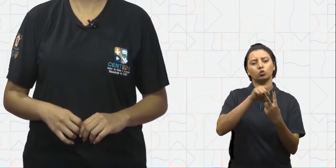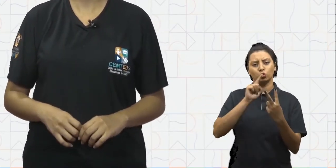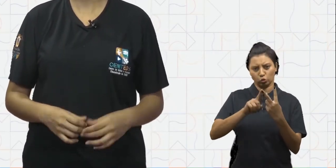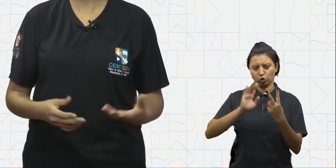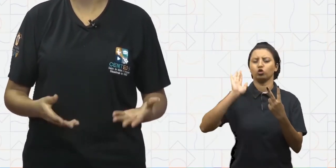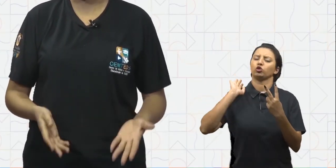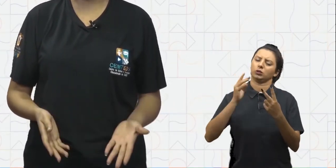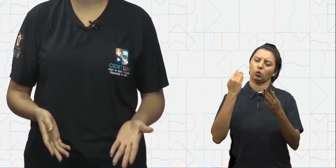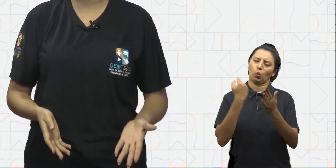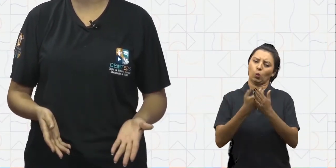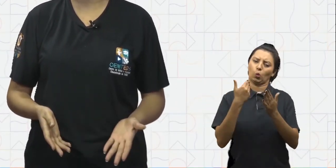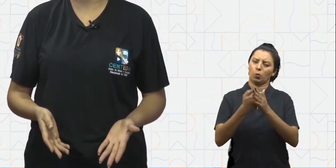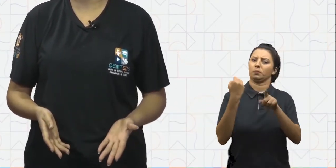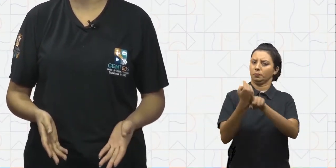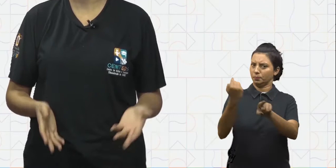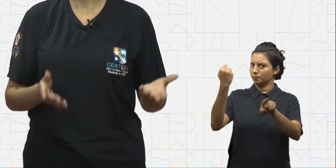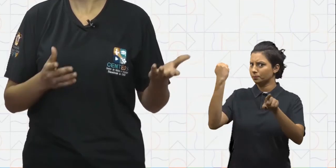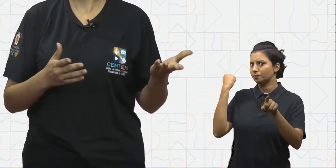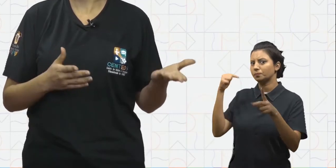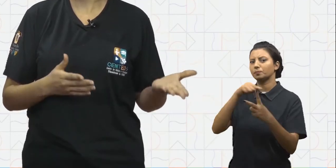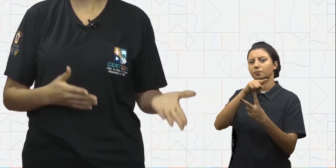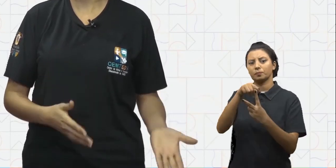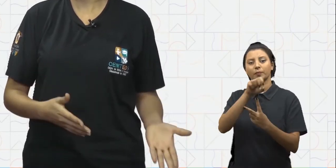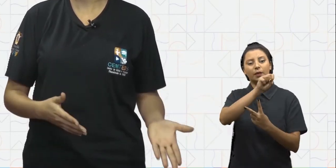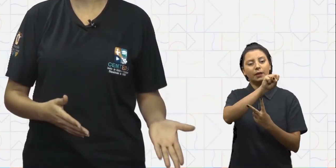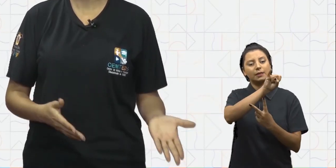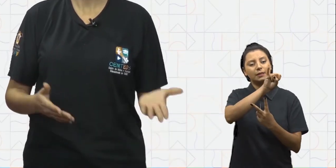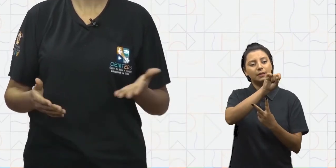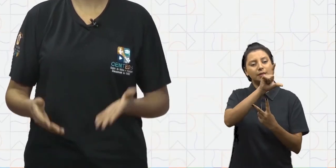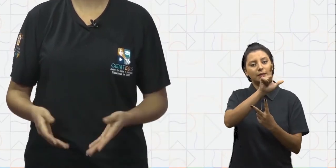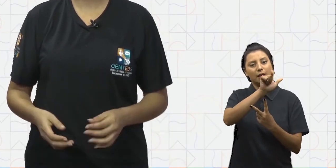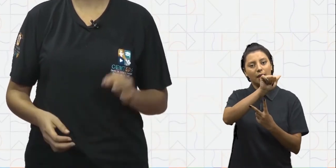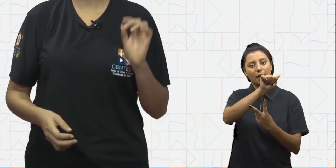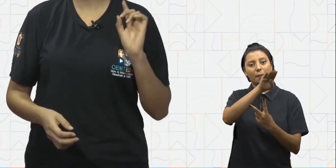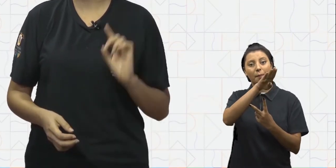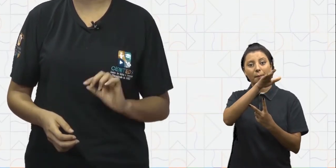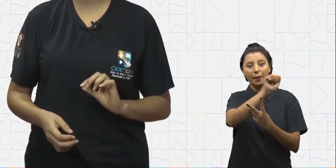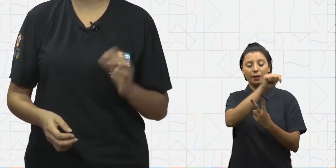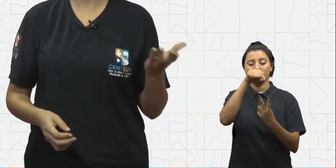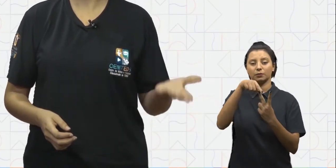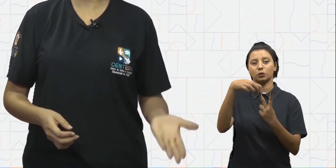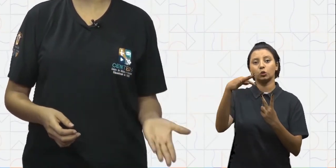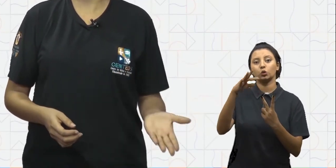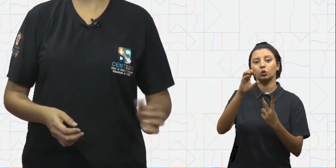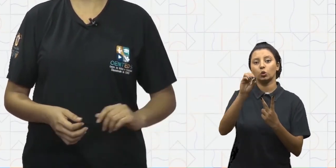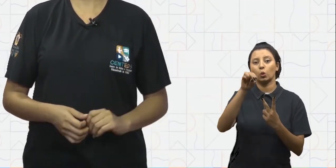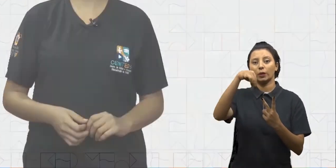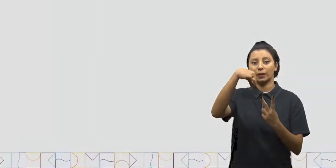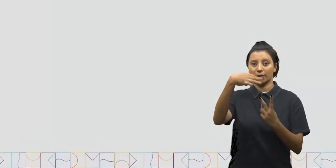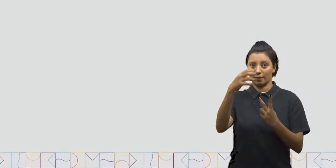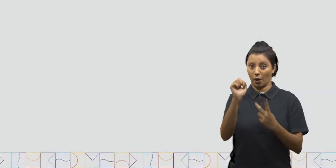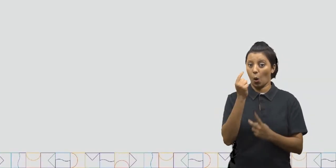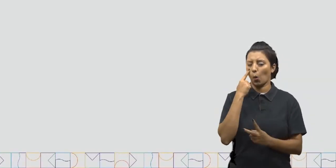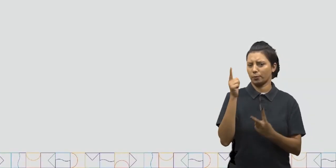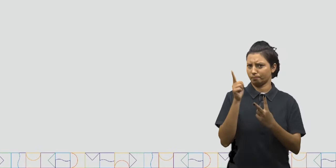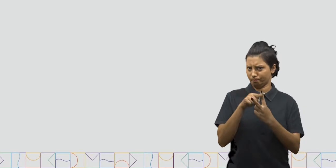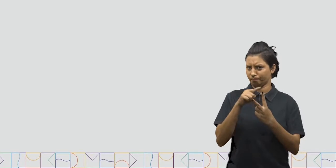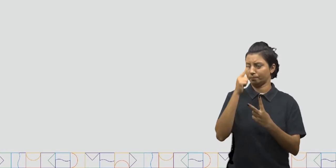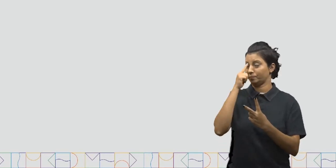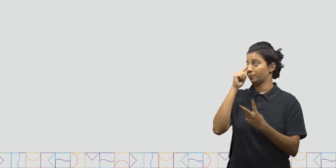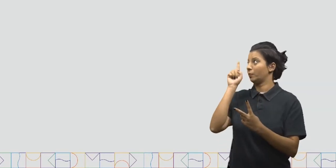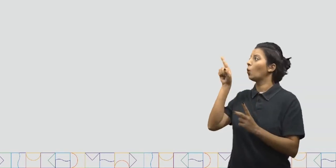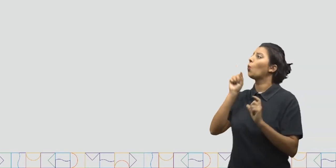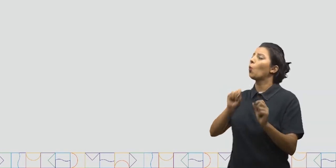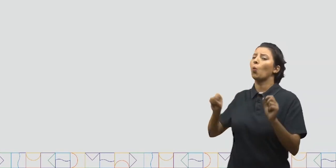já trabalhamos em aulas anteriores, a palavra sílaba e a palavra tônico ou tônica. Sílaba